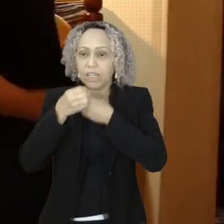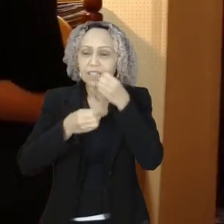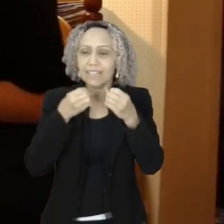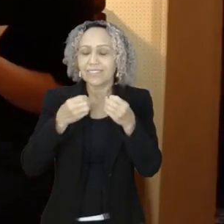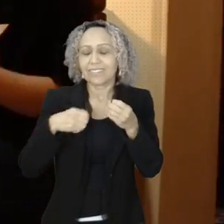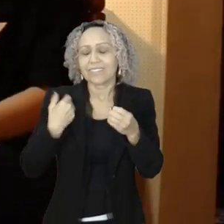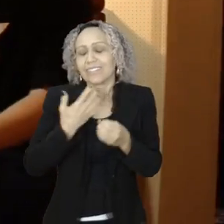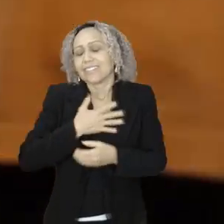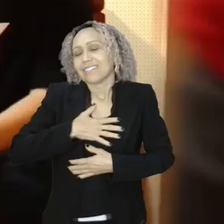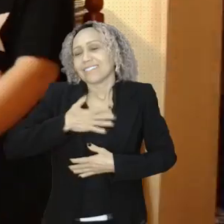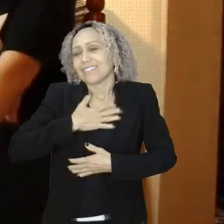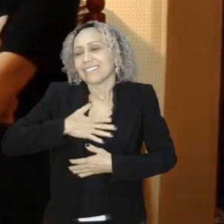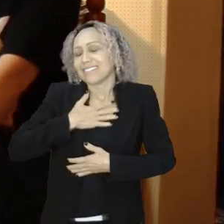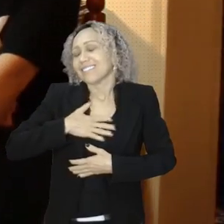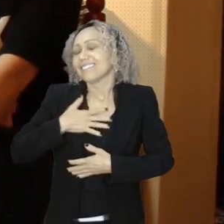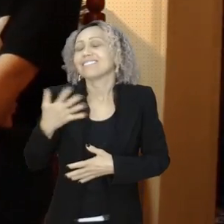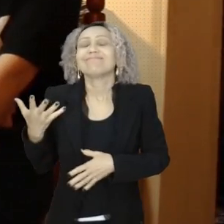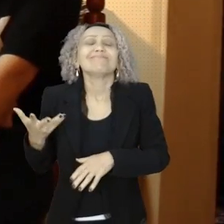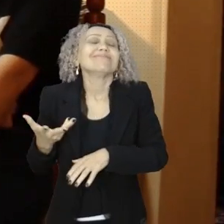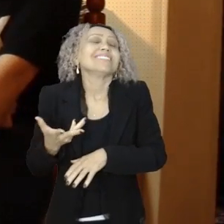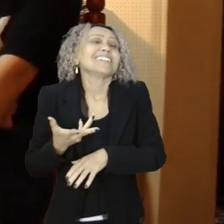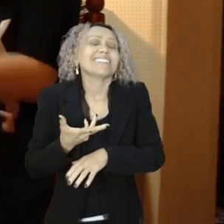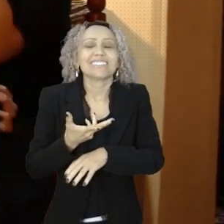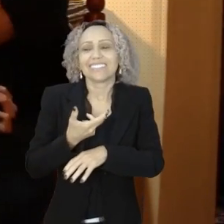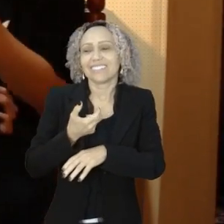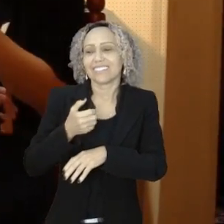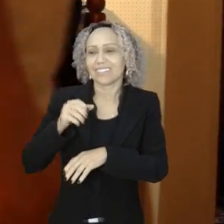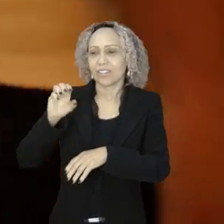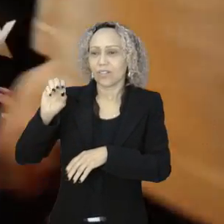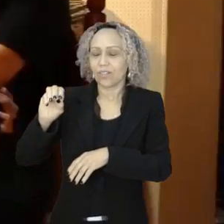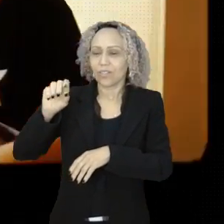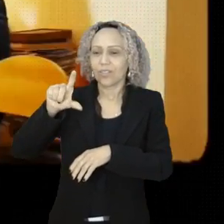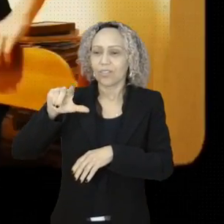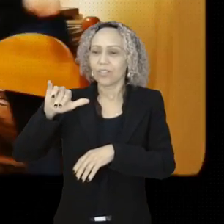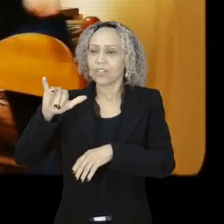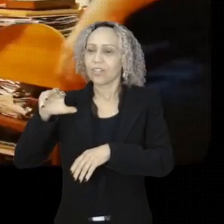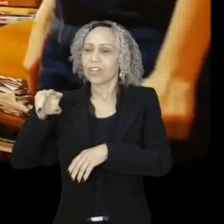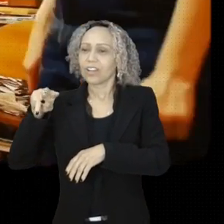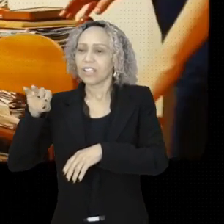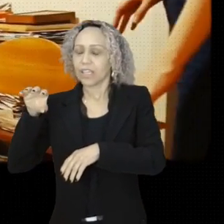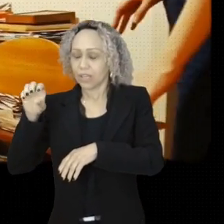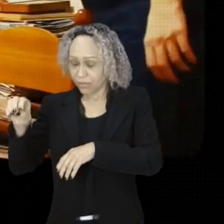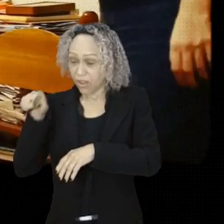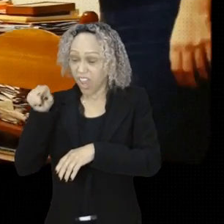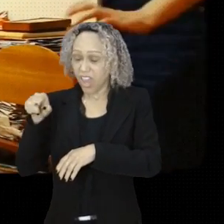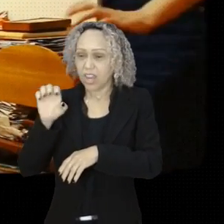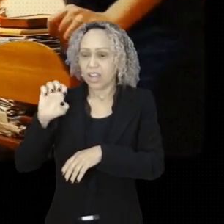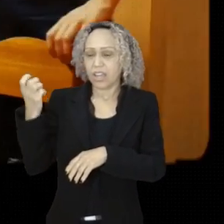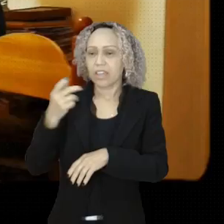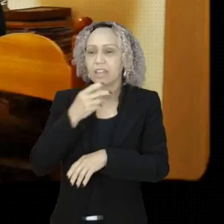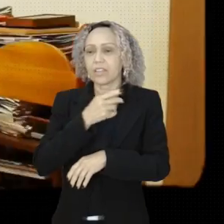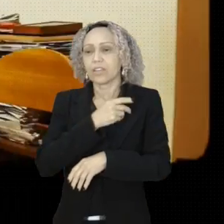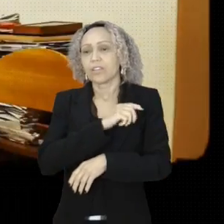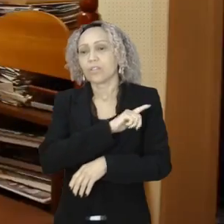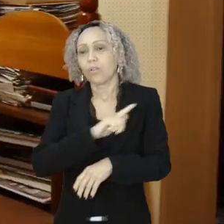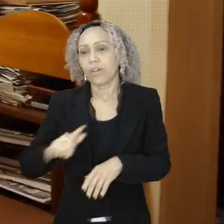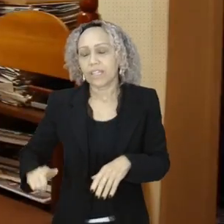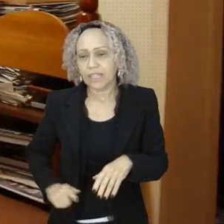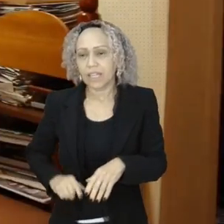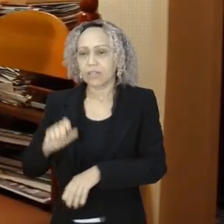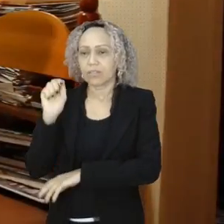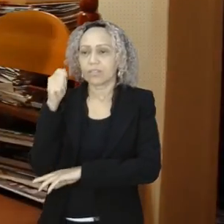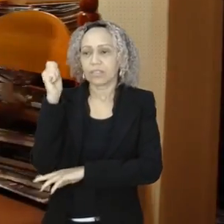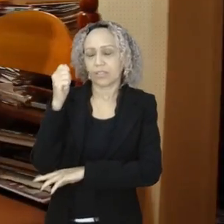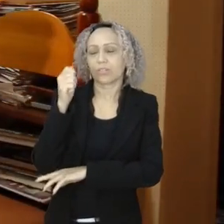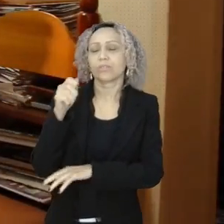querido idolatrado Olívio Dutra, que foi governador do Rio Grande do Sul, prefeito de Porto Alegre, ministro do